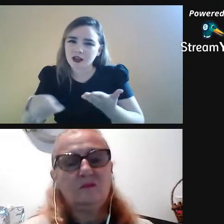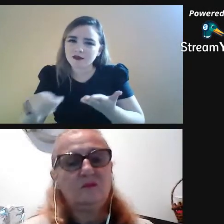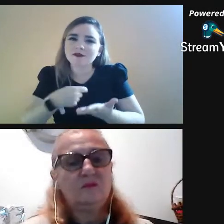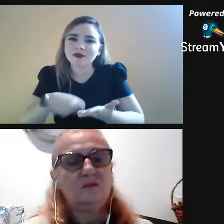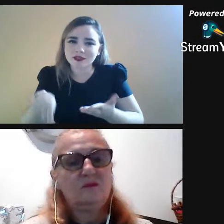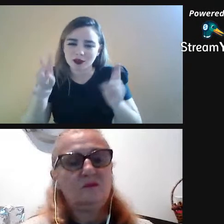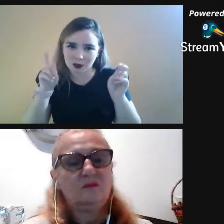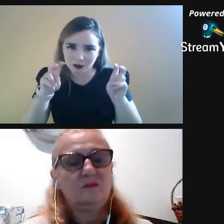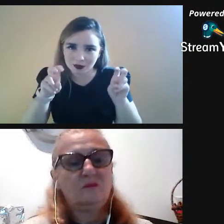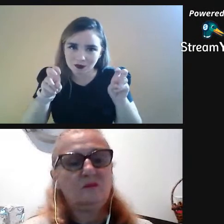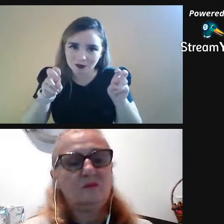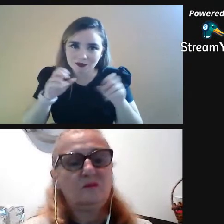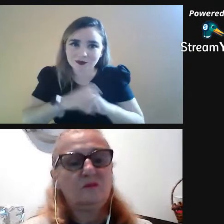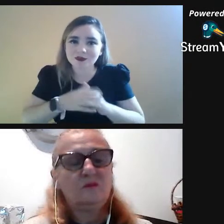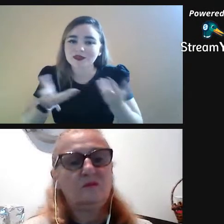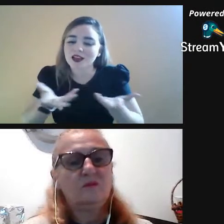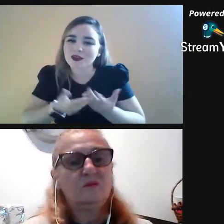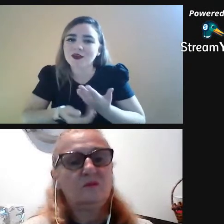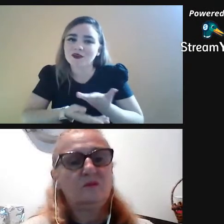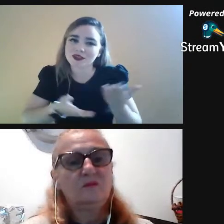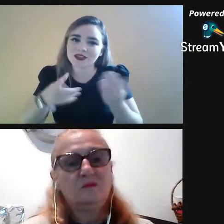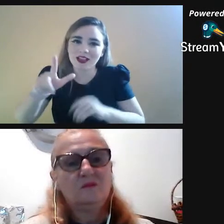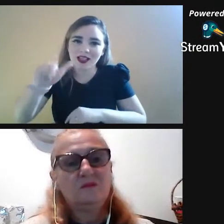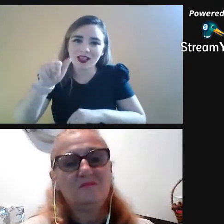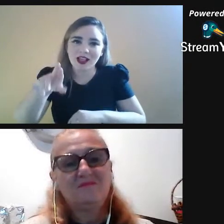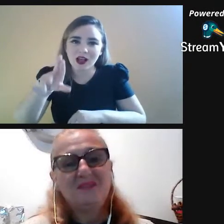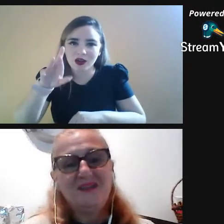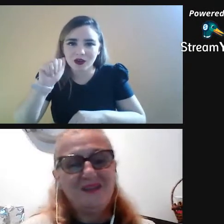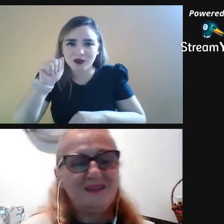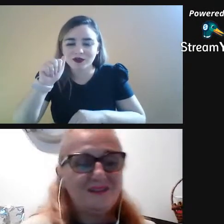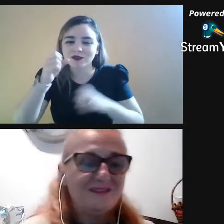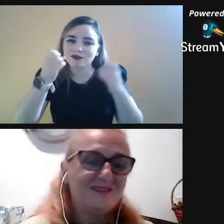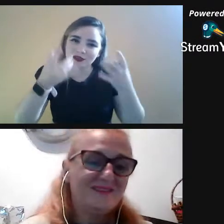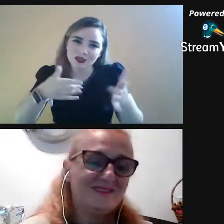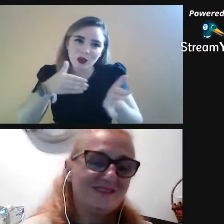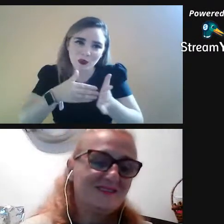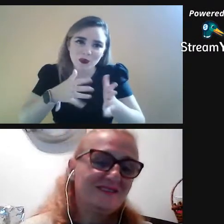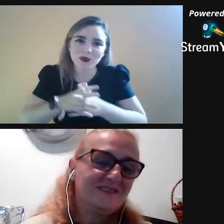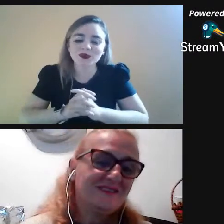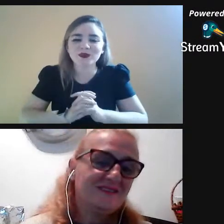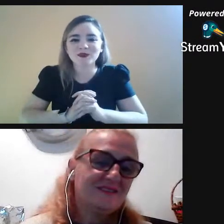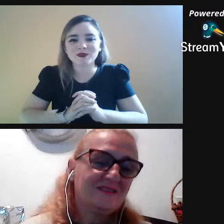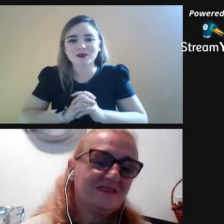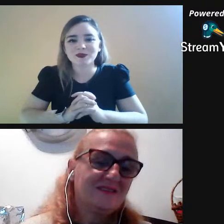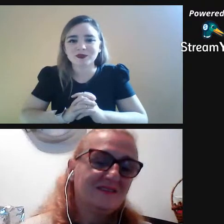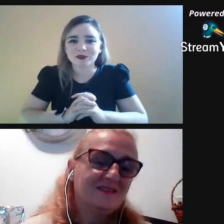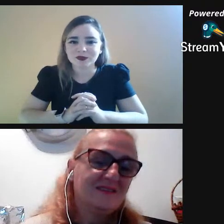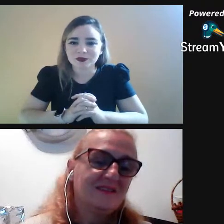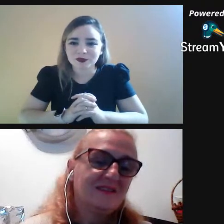assunto. Agora é sua vez, Laura, de fazer as suas últimas considerações.